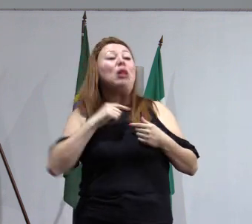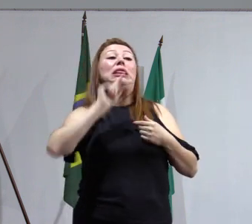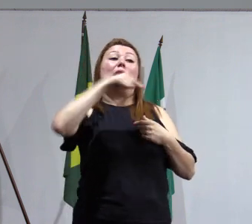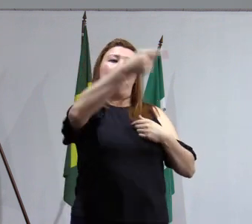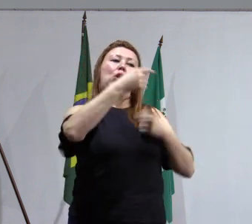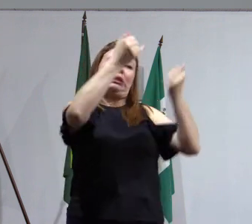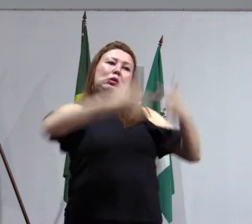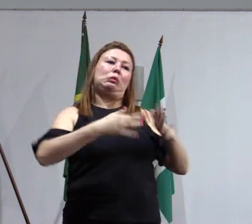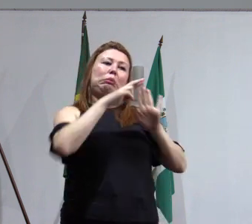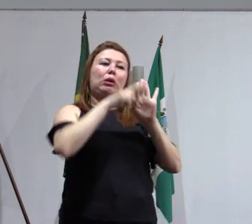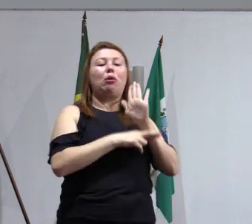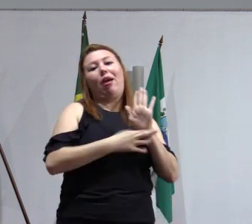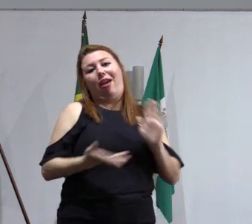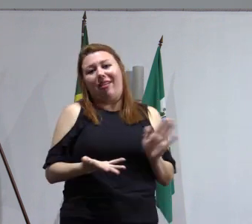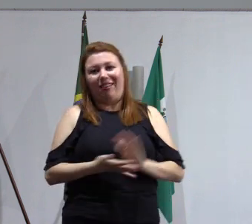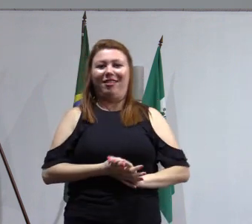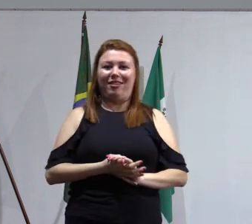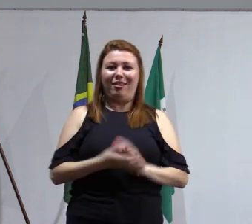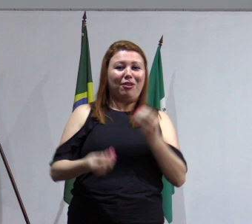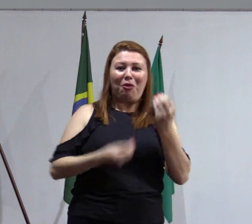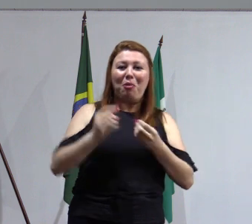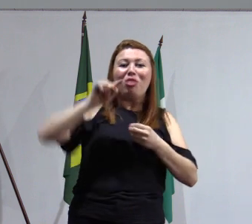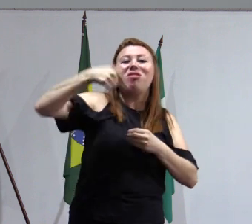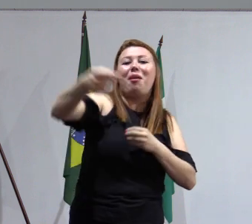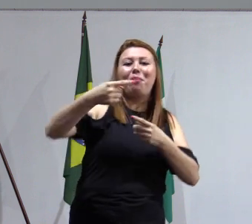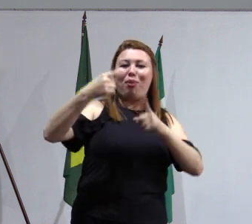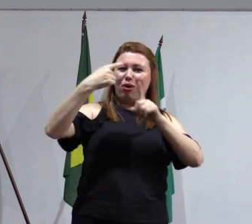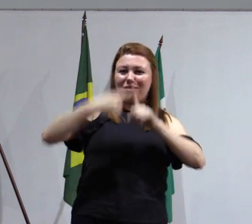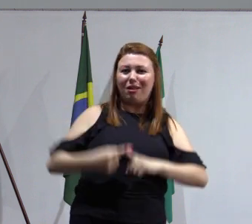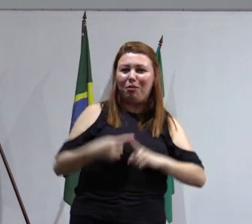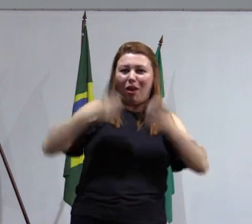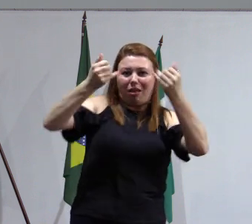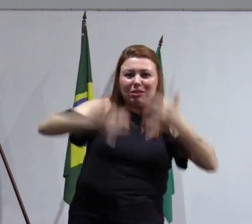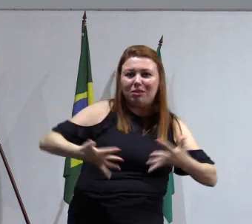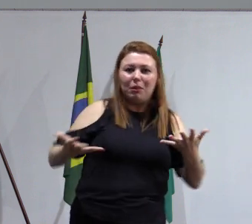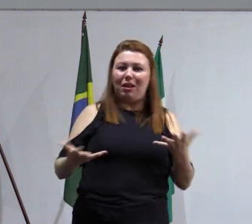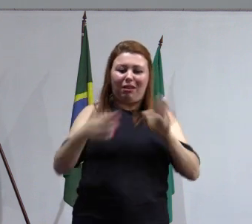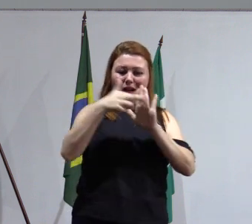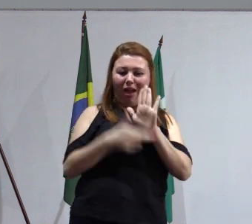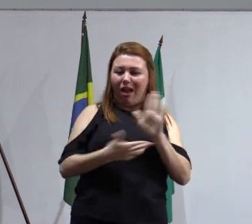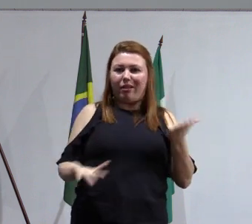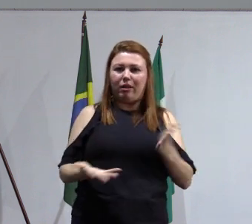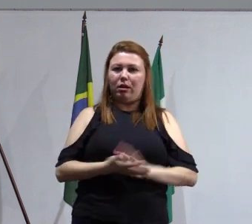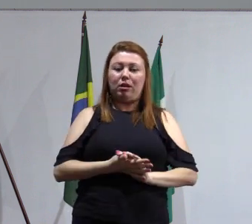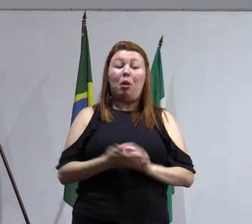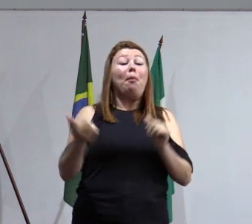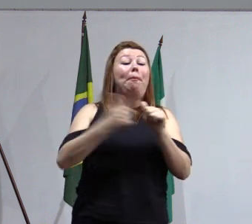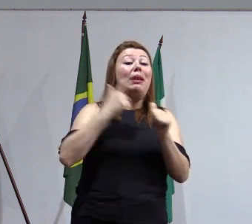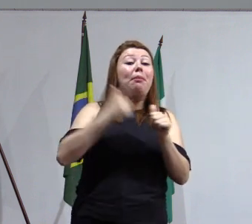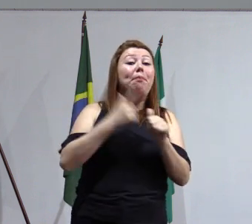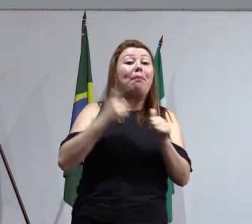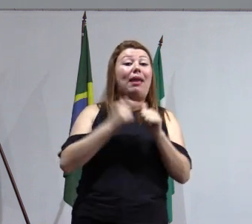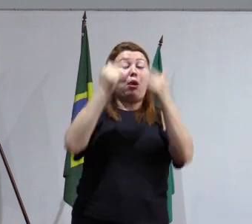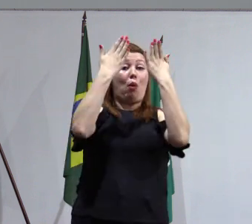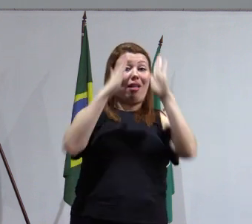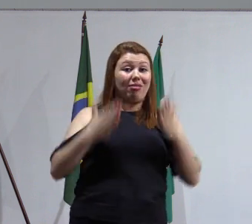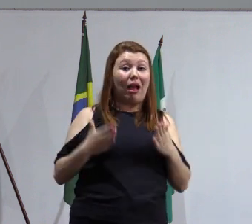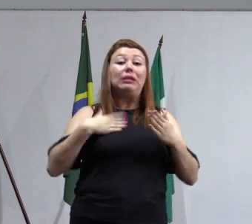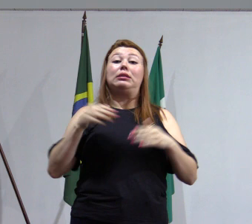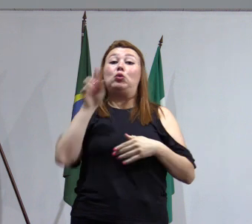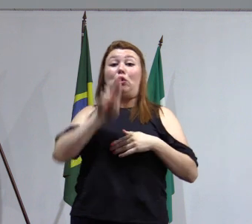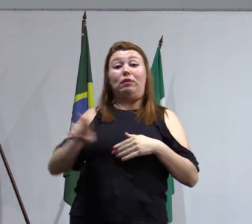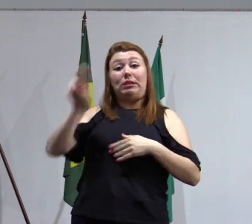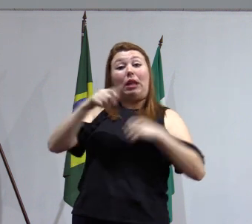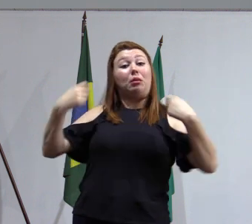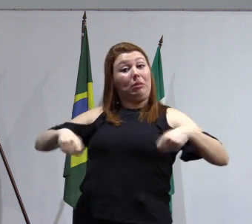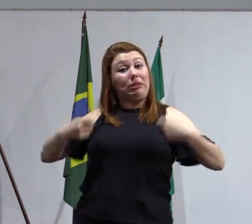como é que serão as regras do campeonato. Então, a primeira base de análise que eu acho que as universidades têm que pedir